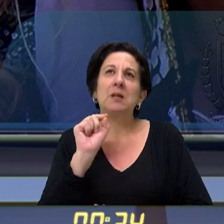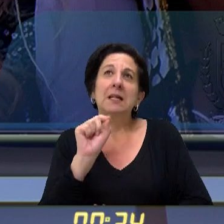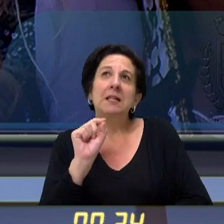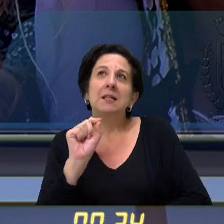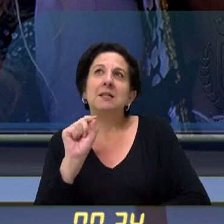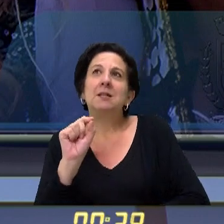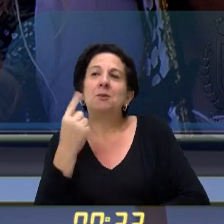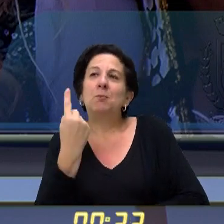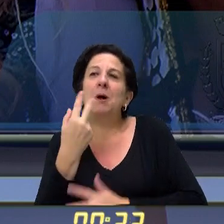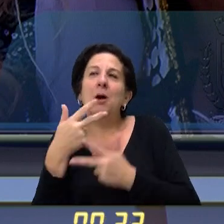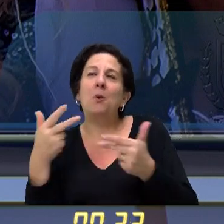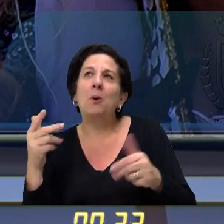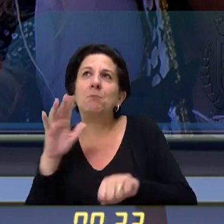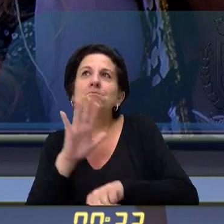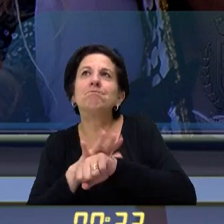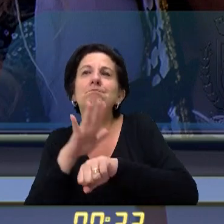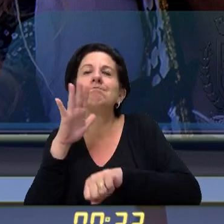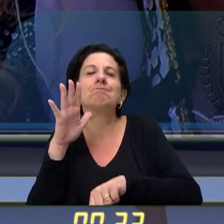hobby a mais,